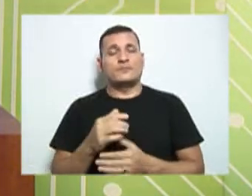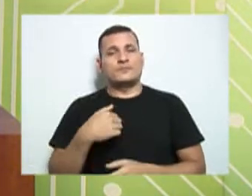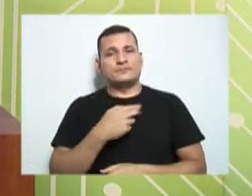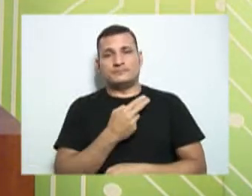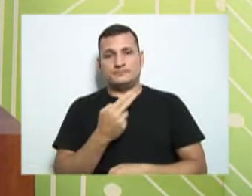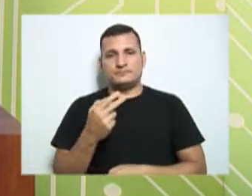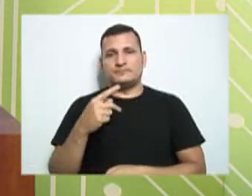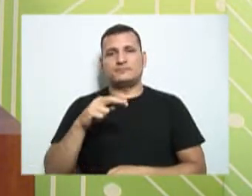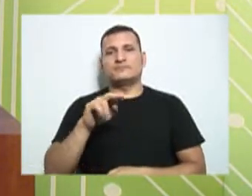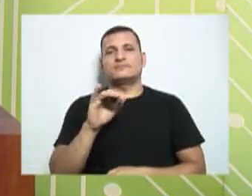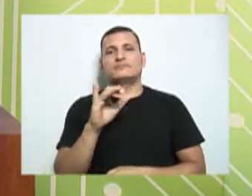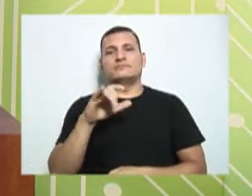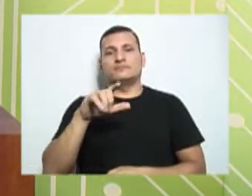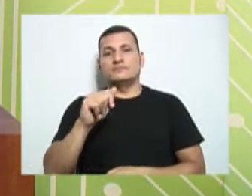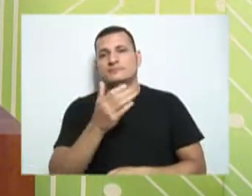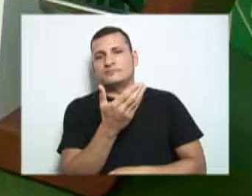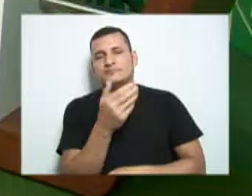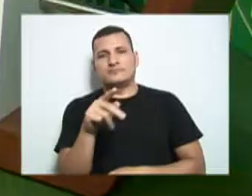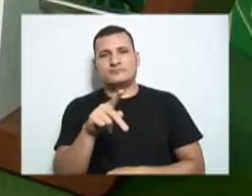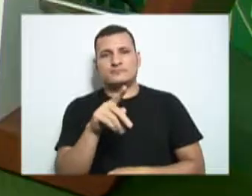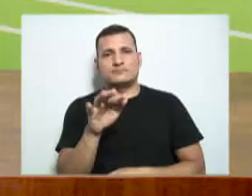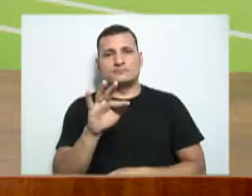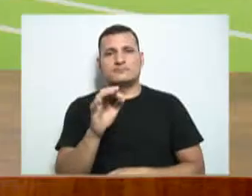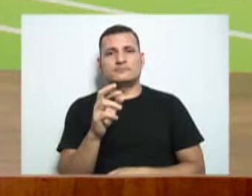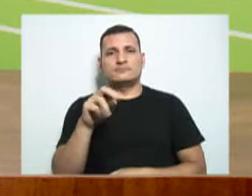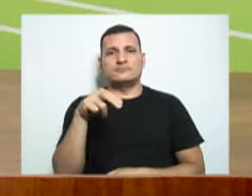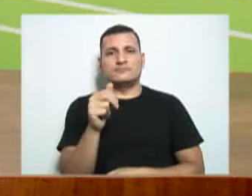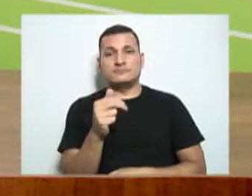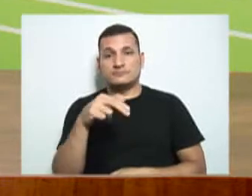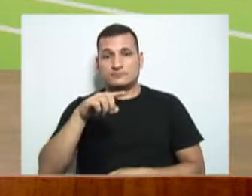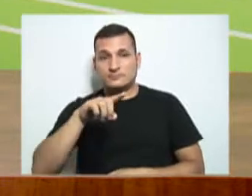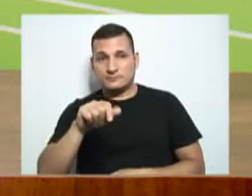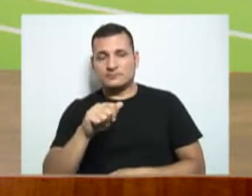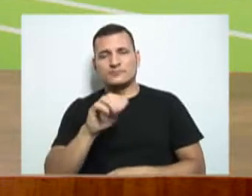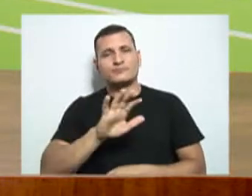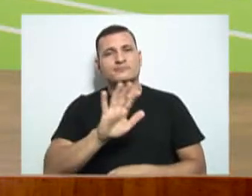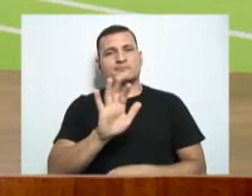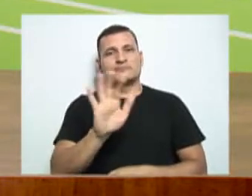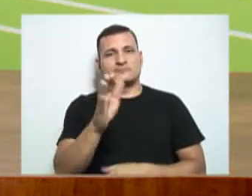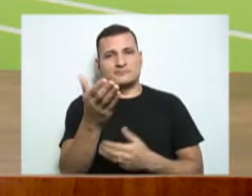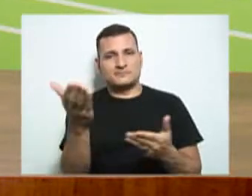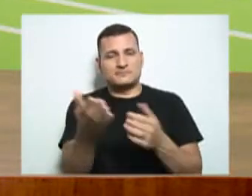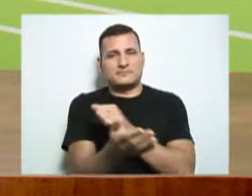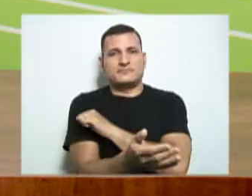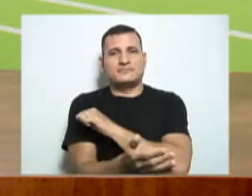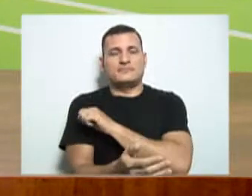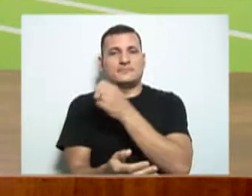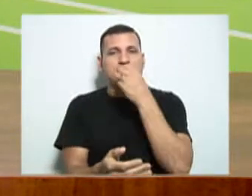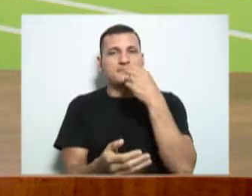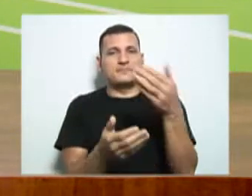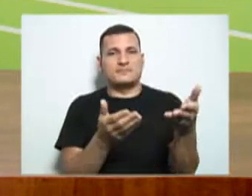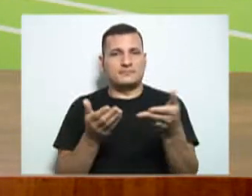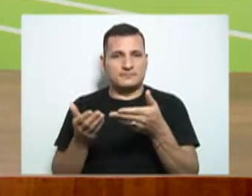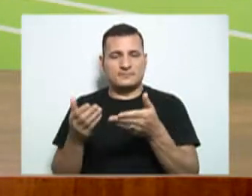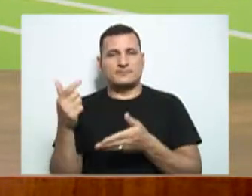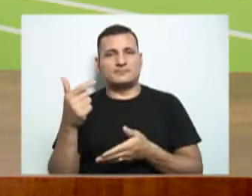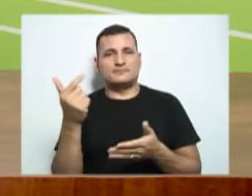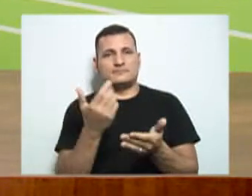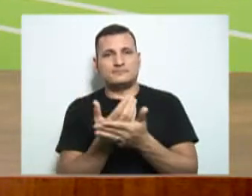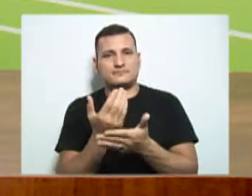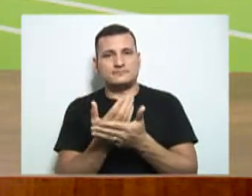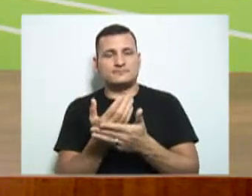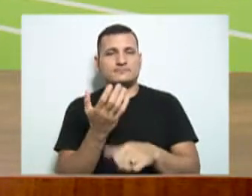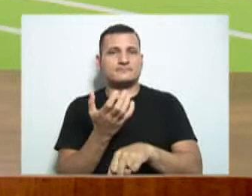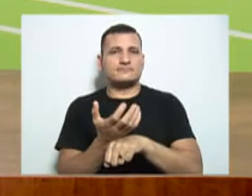estou com a professora Fernanda. Olá, professora Fernanda. Olá, alunos, sejam bem-vindos à nossa segunda aula da